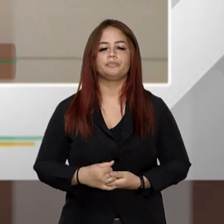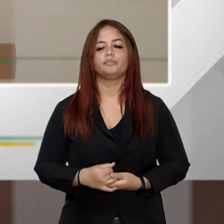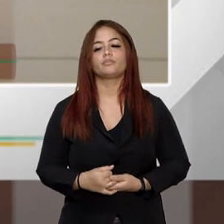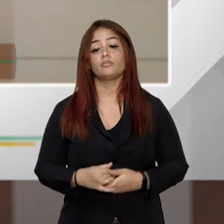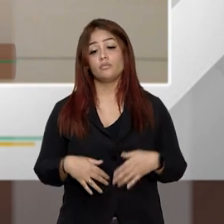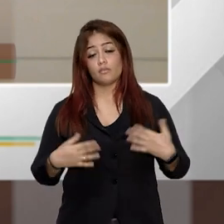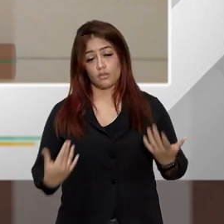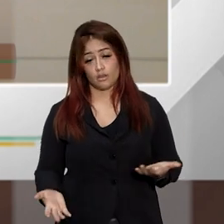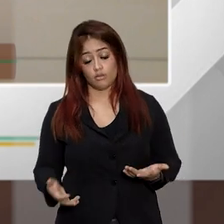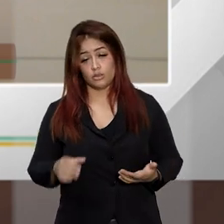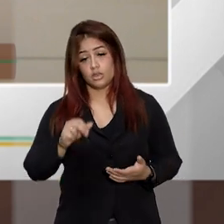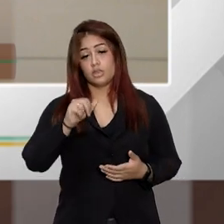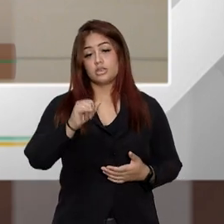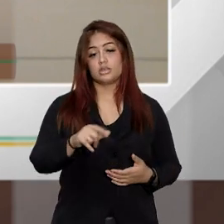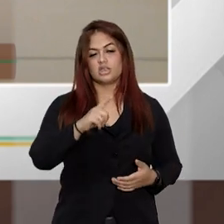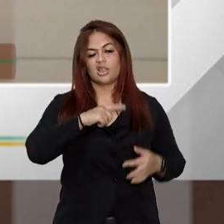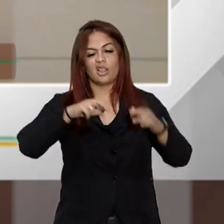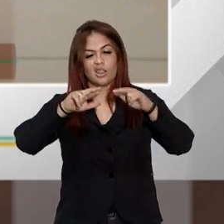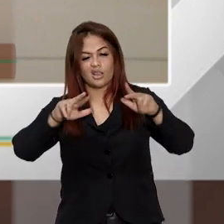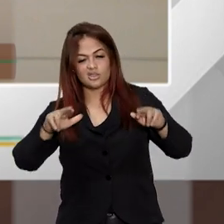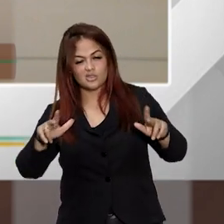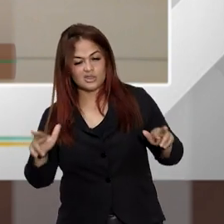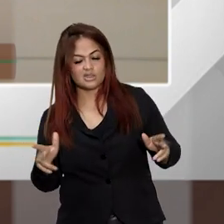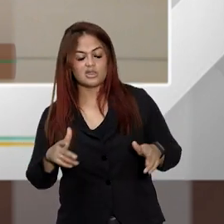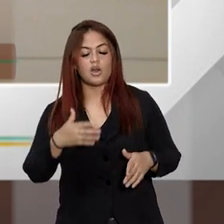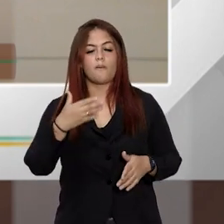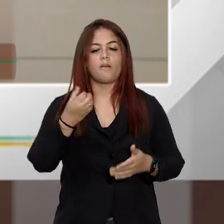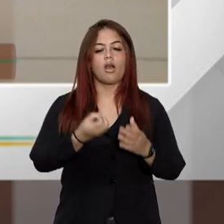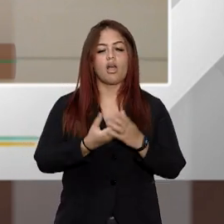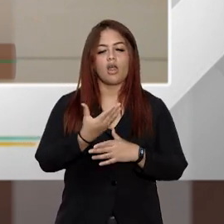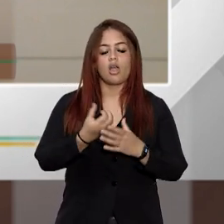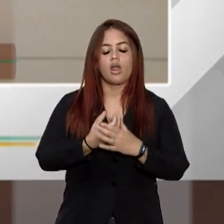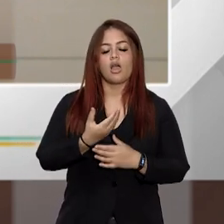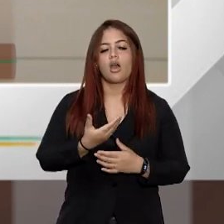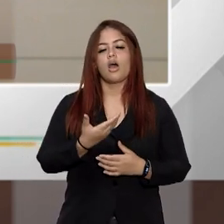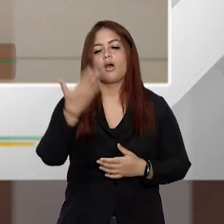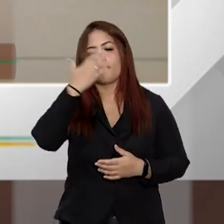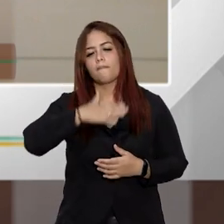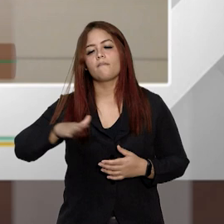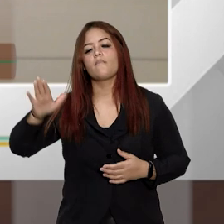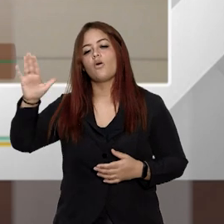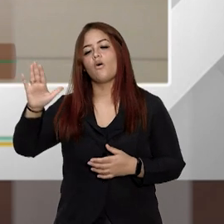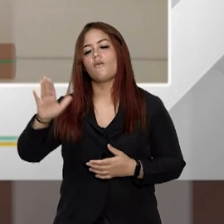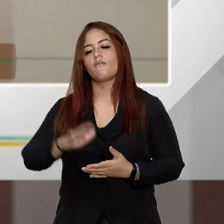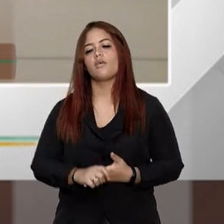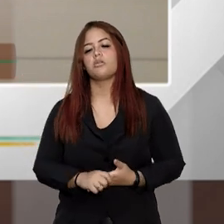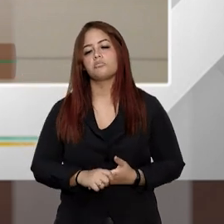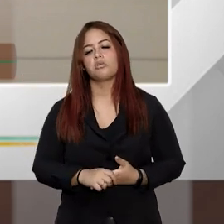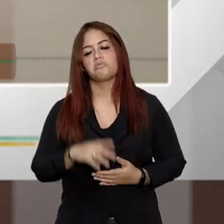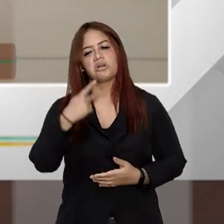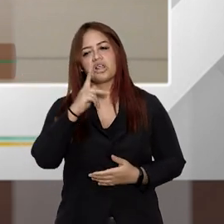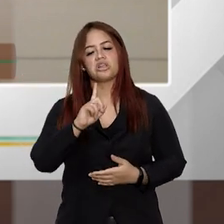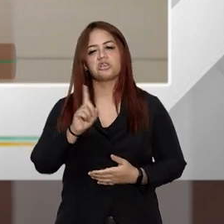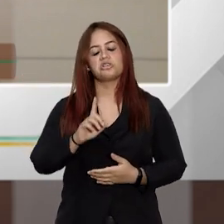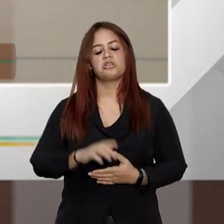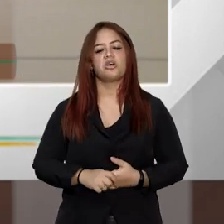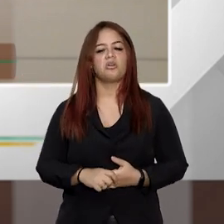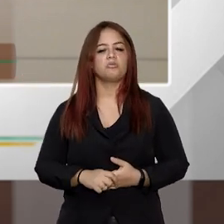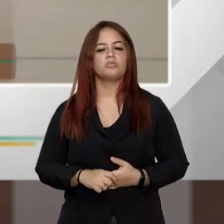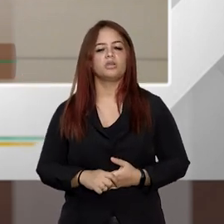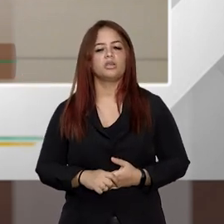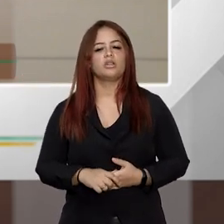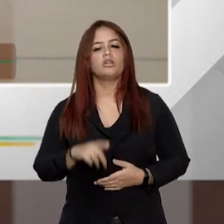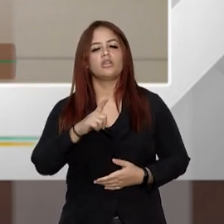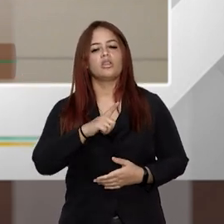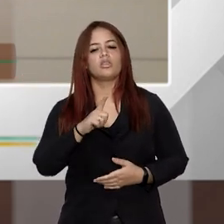indagado, se há grandes distinções para a elaboração de provas na justiça comum e no juizado, eu diria que não. Nós vamos